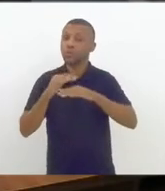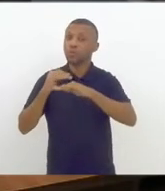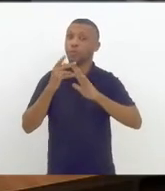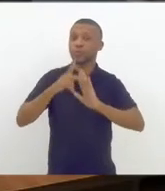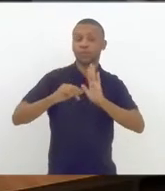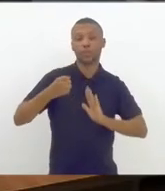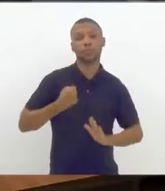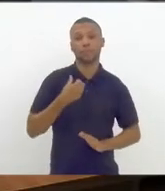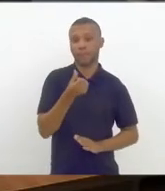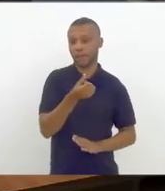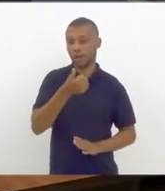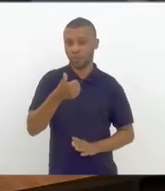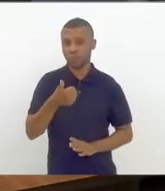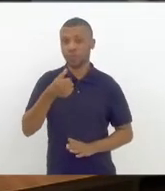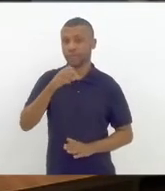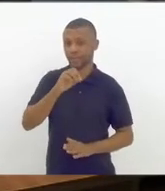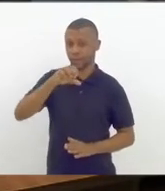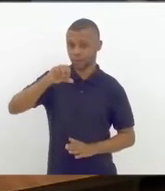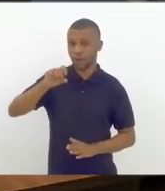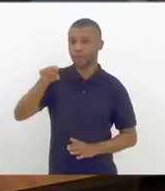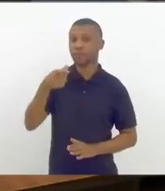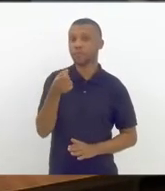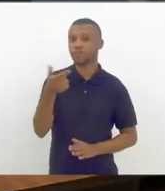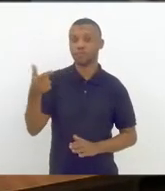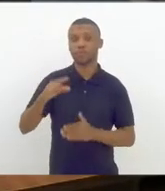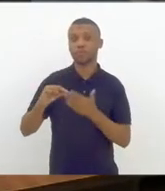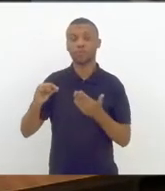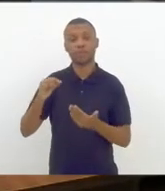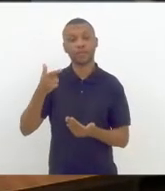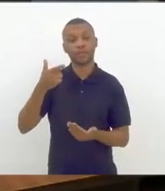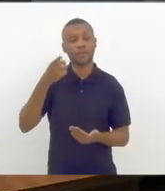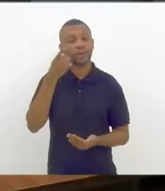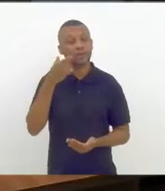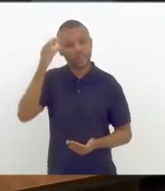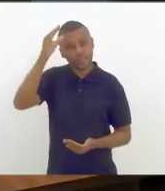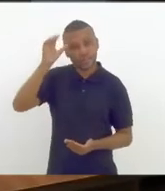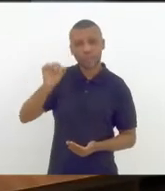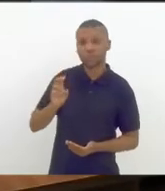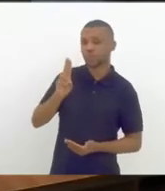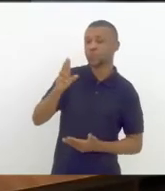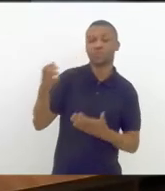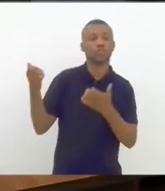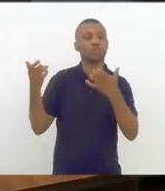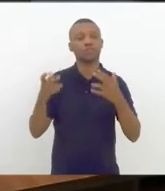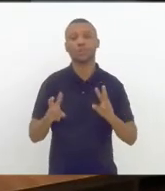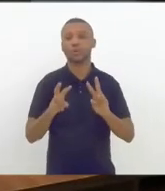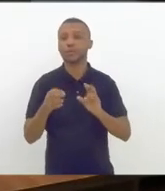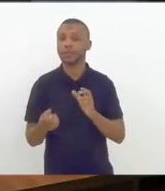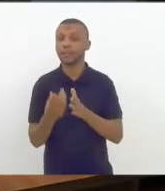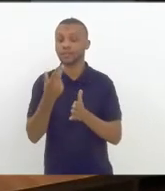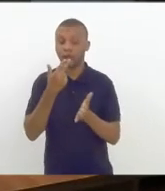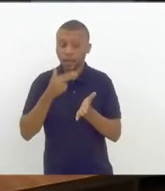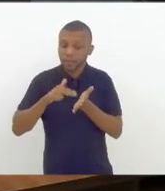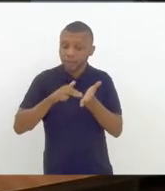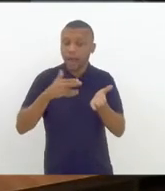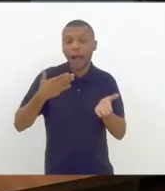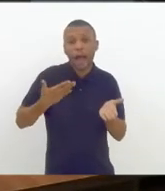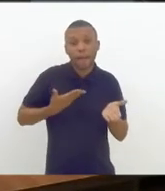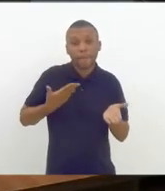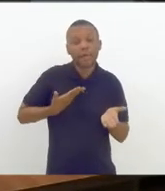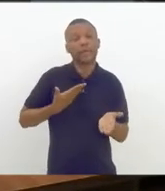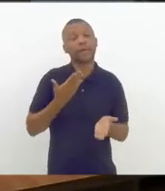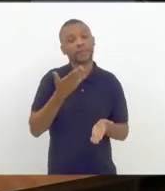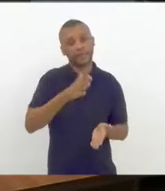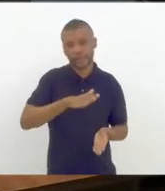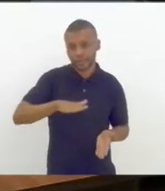projeto de lei 6109, de 22, de autoria da deputada Tia Ju, que dispõe sobre a criação do selo Empresa Amiga da Criança e do Adolescente